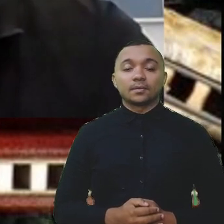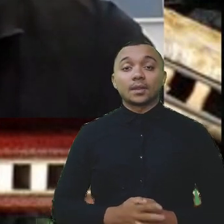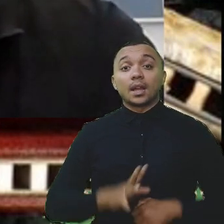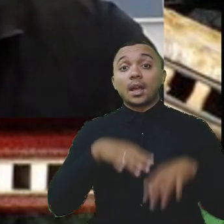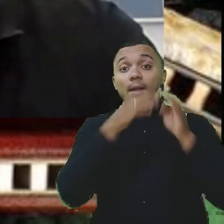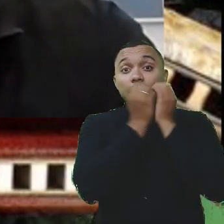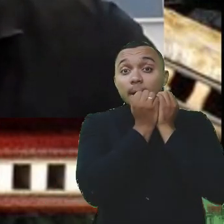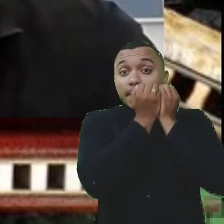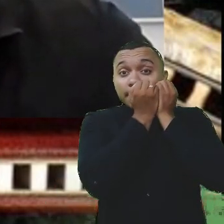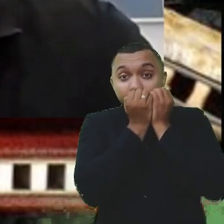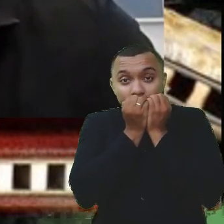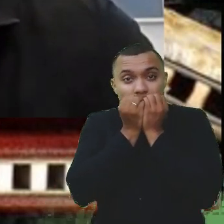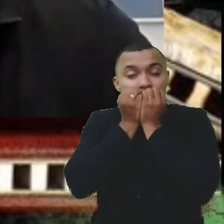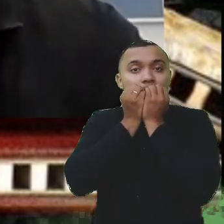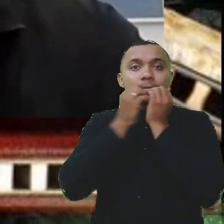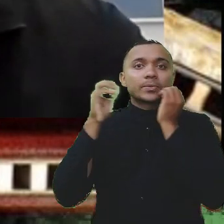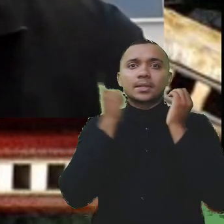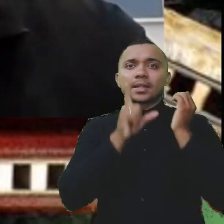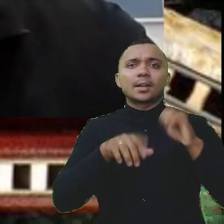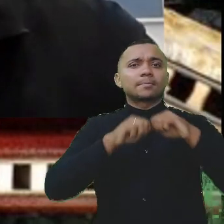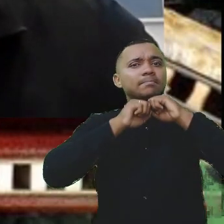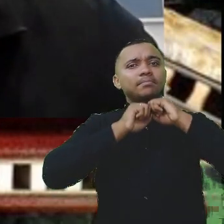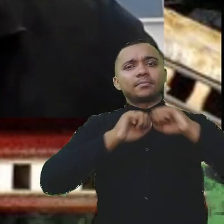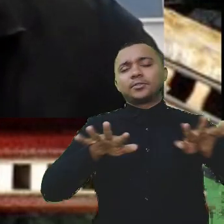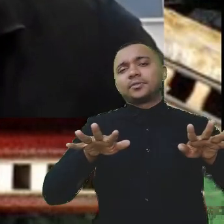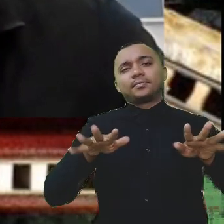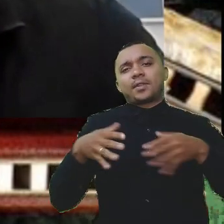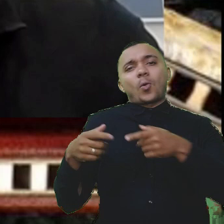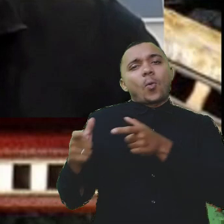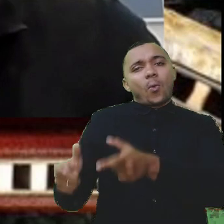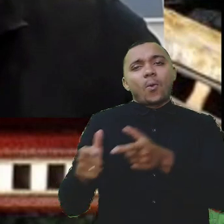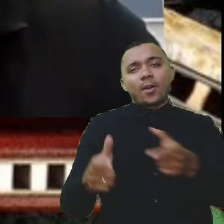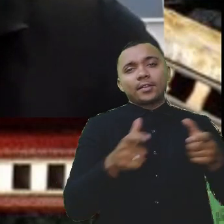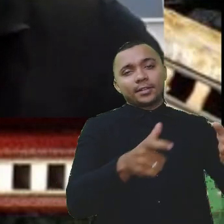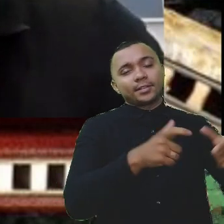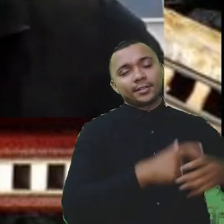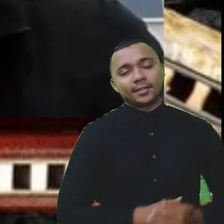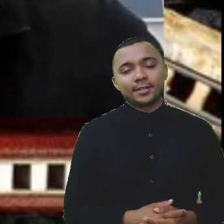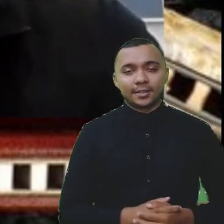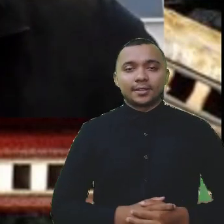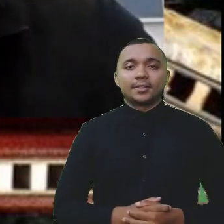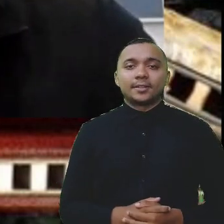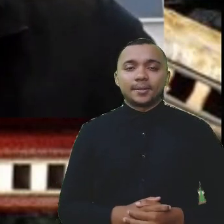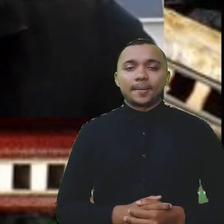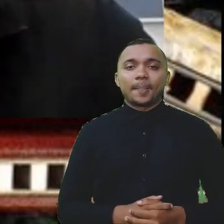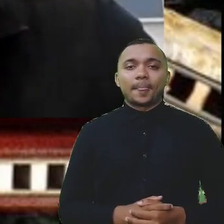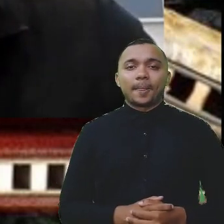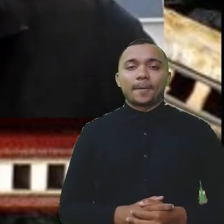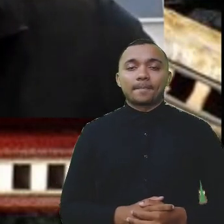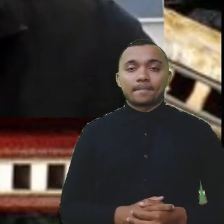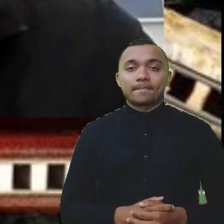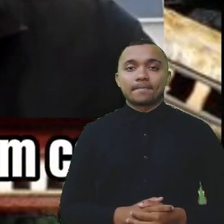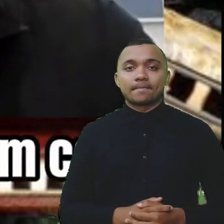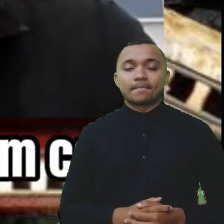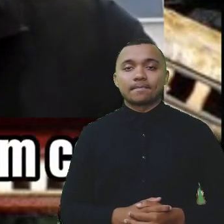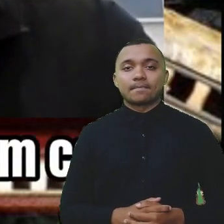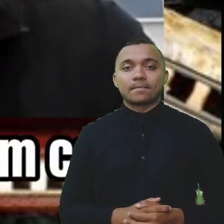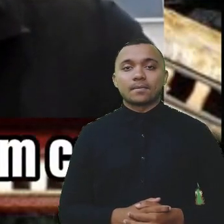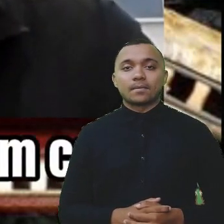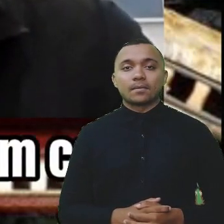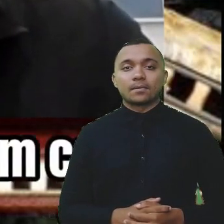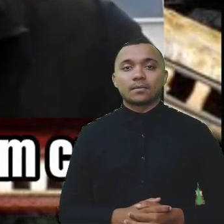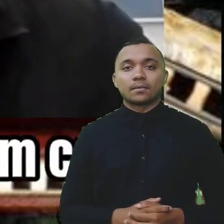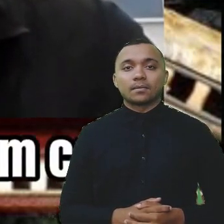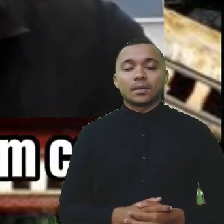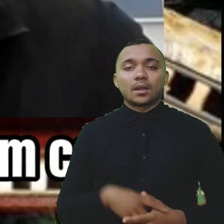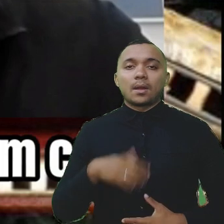aí para onde precisa ir. Então, cara, na verdade é o seguinte, eu sempre